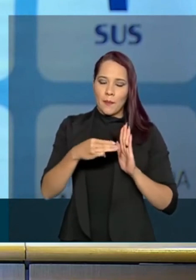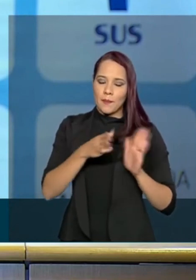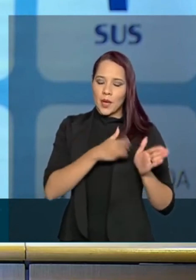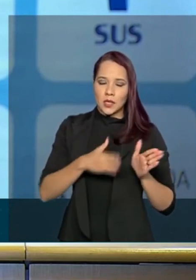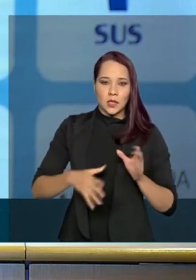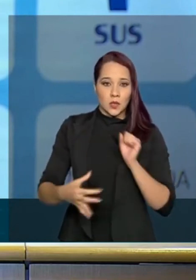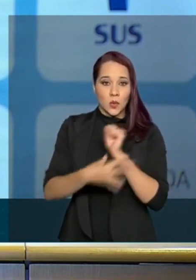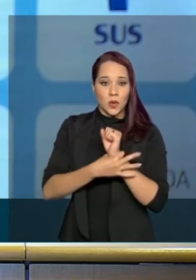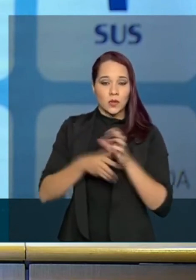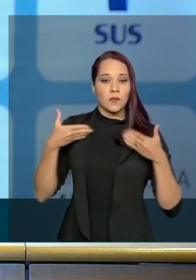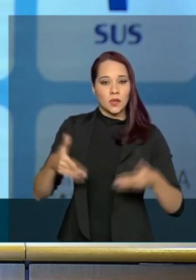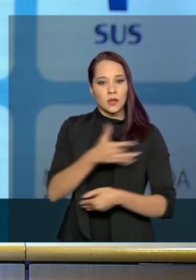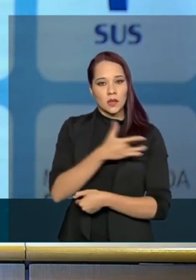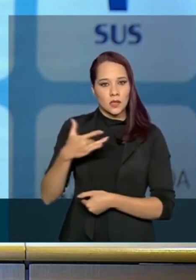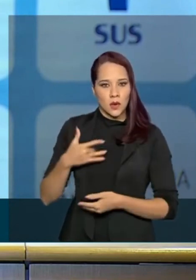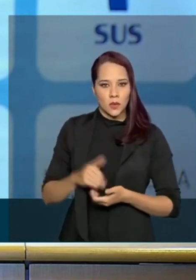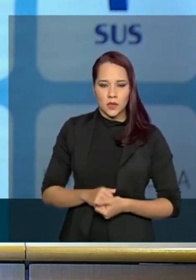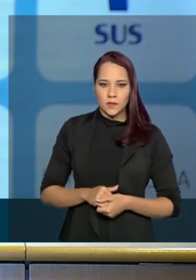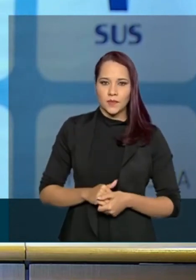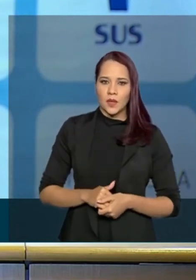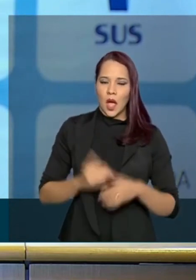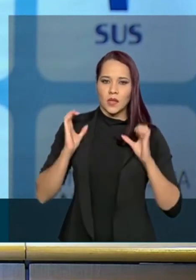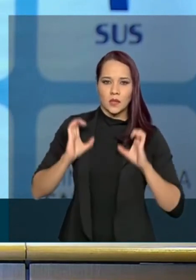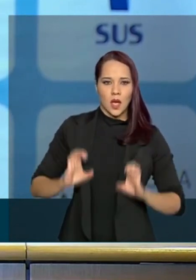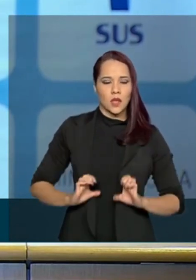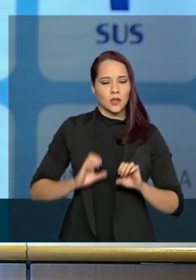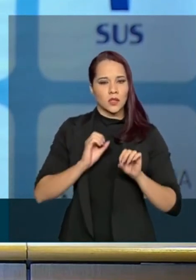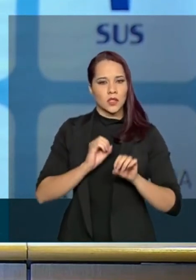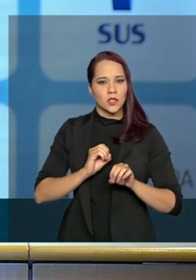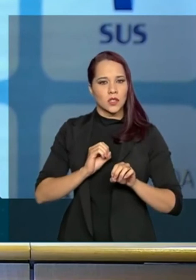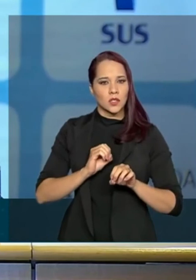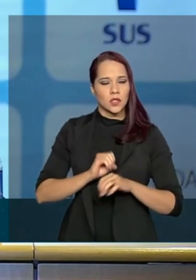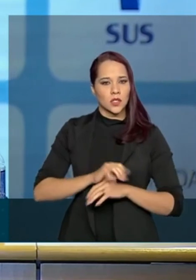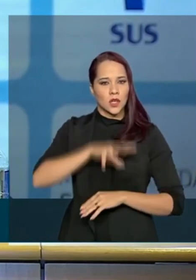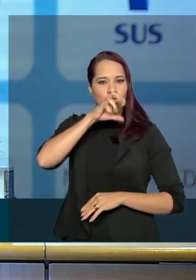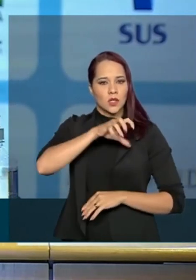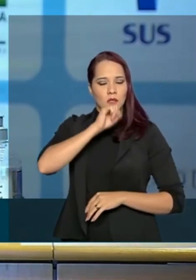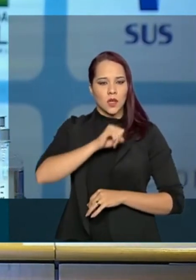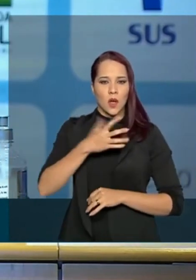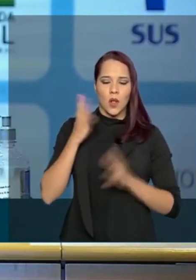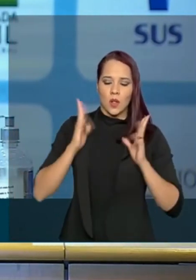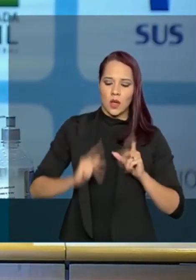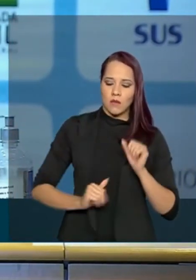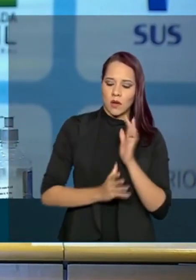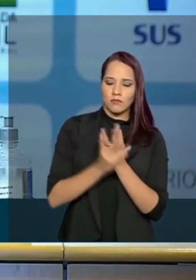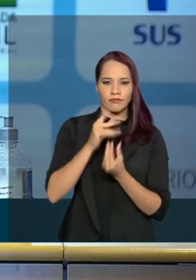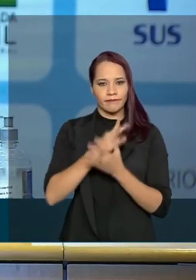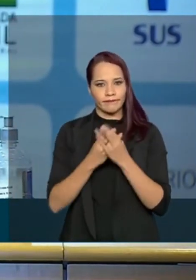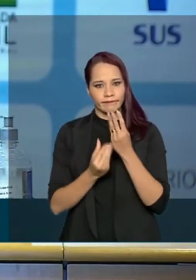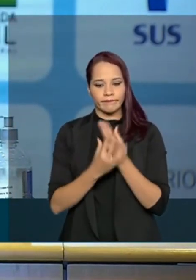Ministério da Saúde, as etiquetas de educação respiratória, de higienização das mãos,